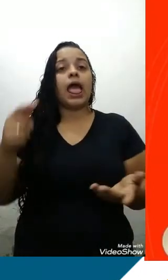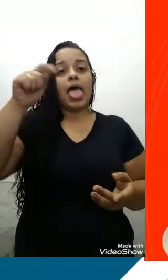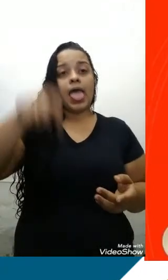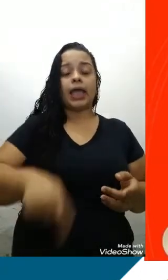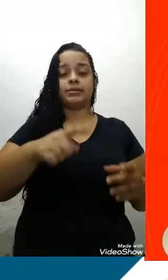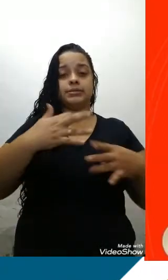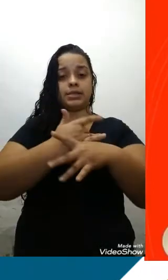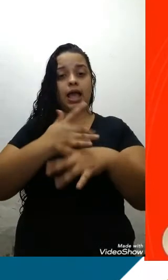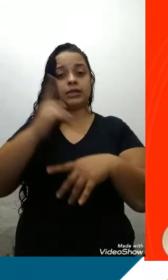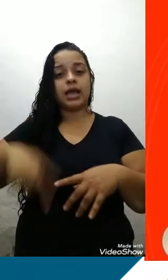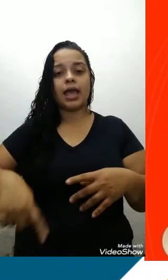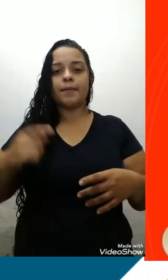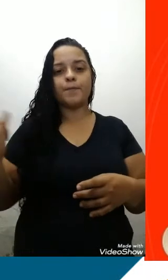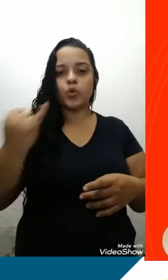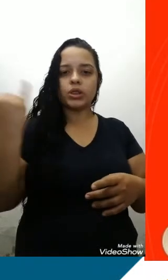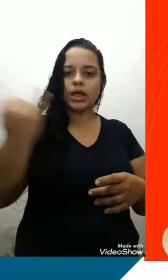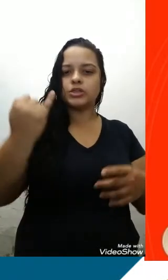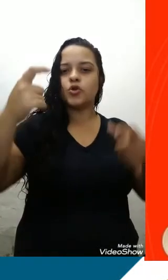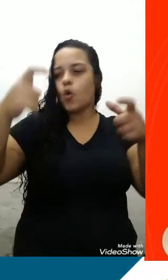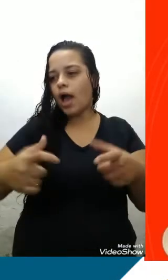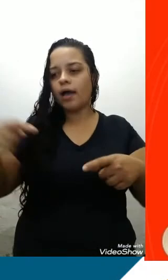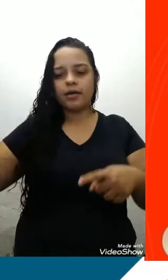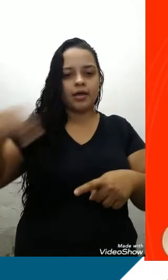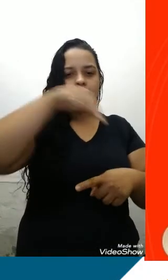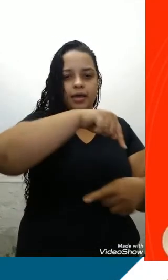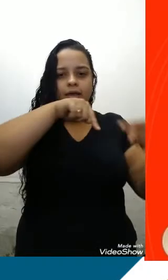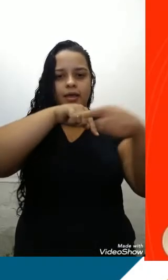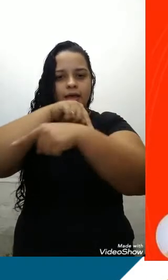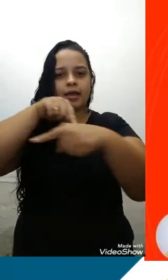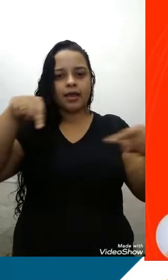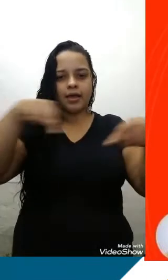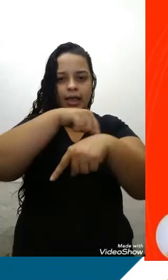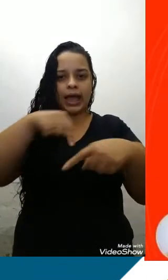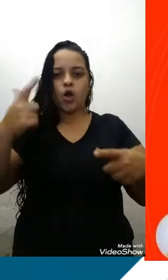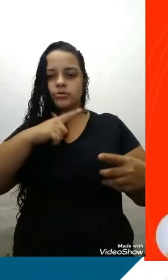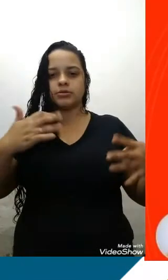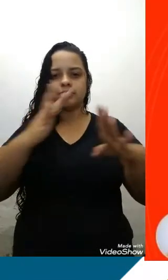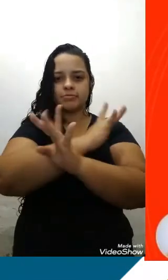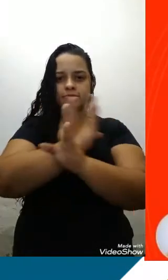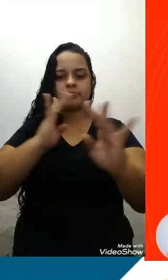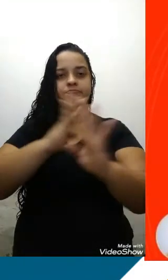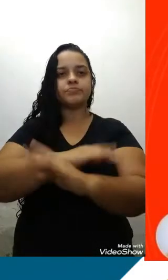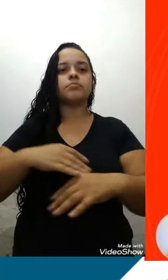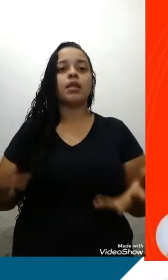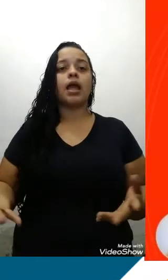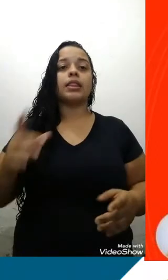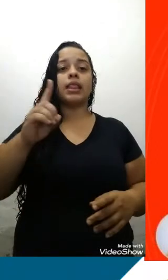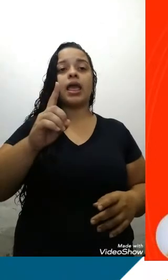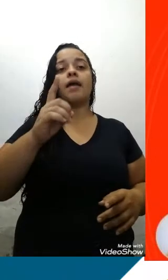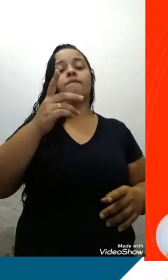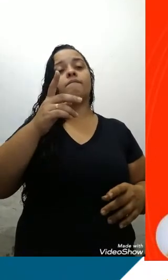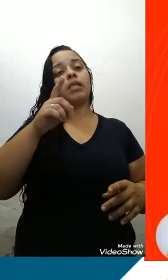passagem importante entre os reinos ou entre as regiões africanas. A letra D fala sobre o